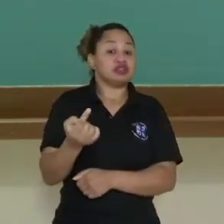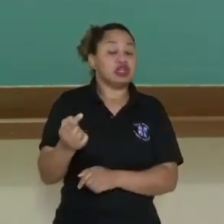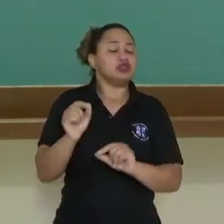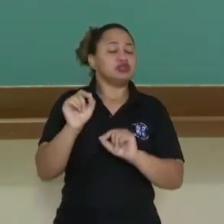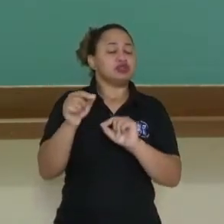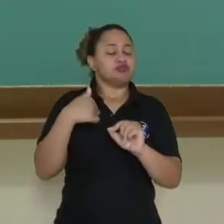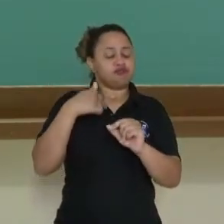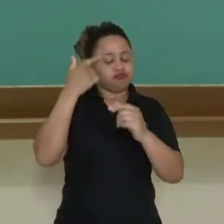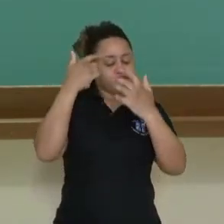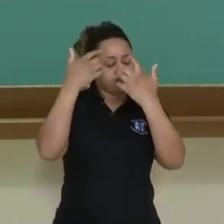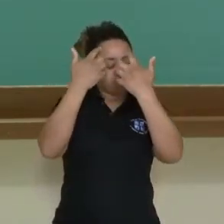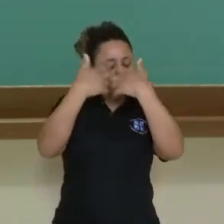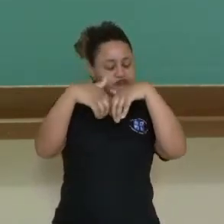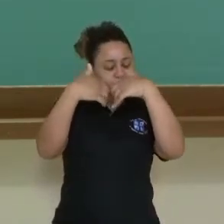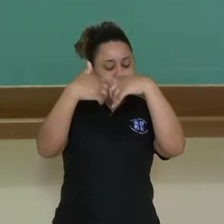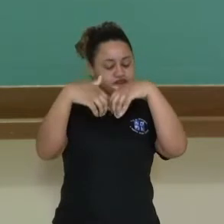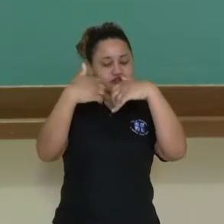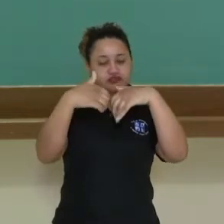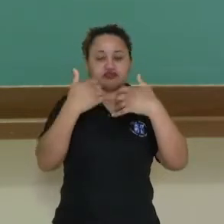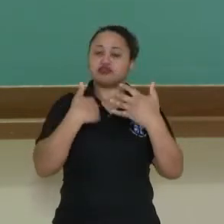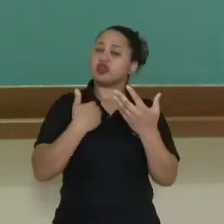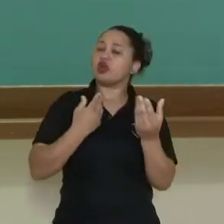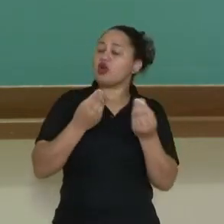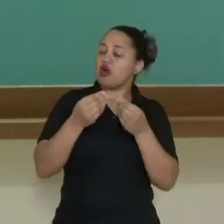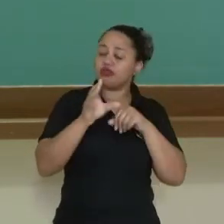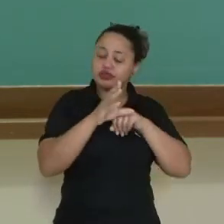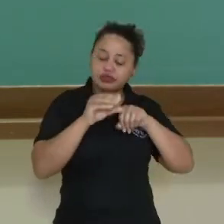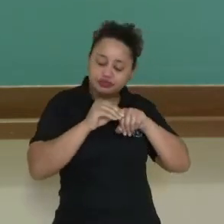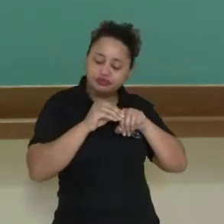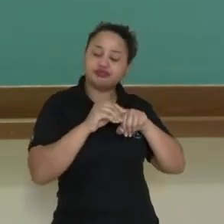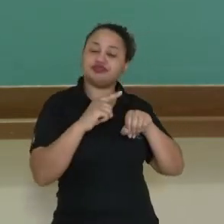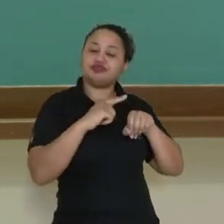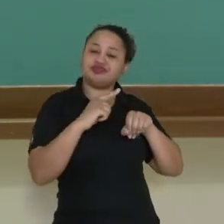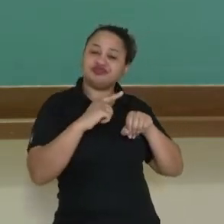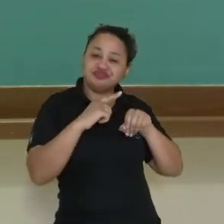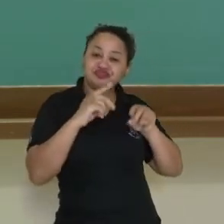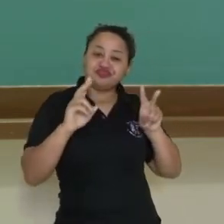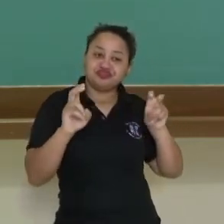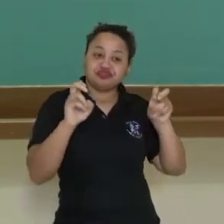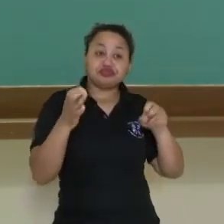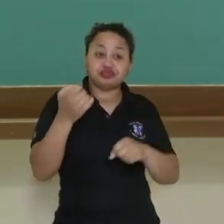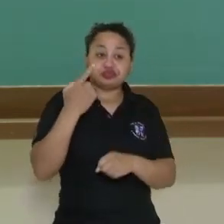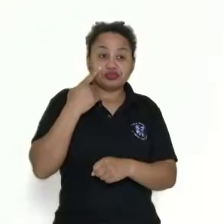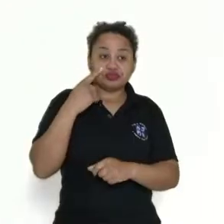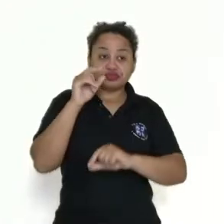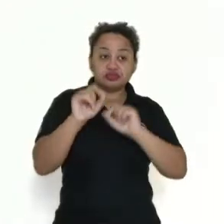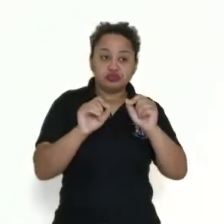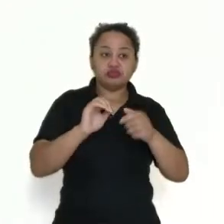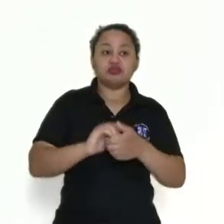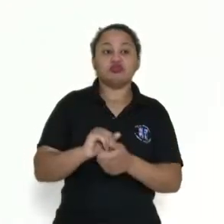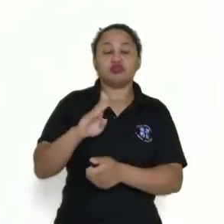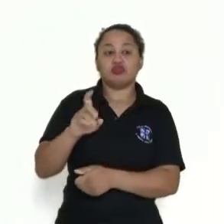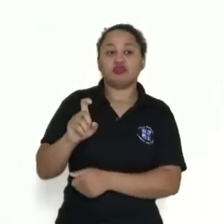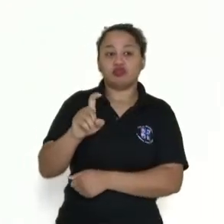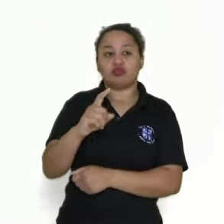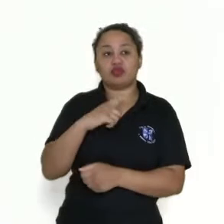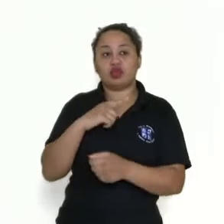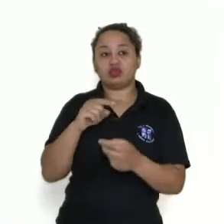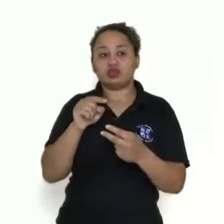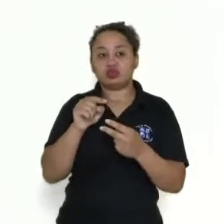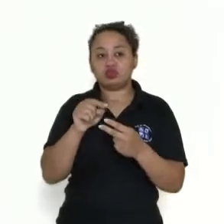uma raciocinada, pensada, ver como estão os seus conhecimentos, suas relações sobre o assunto. Vamos lá. As bactérias do